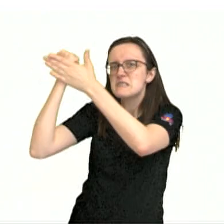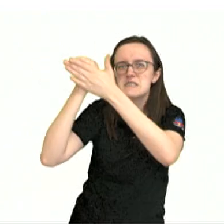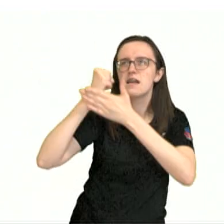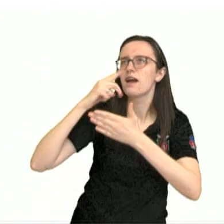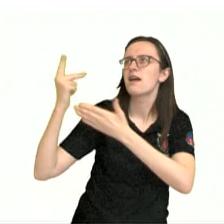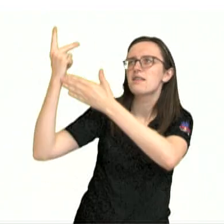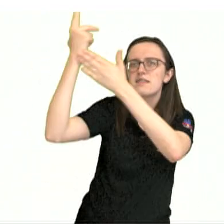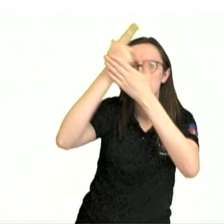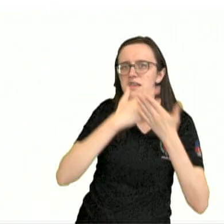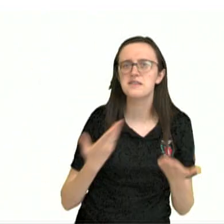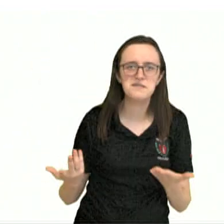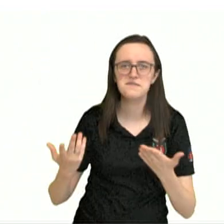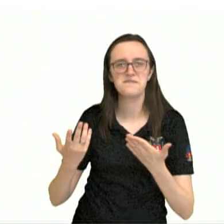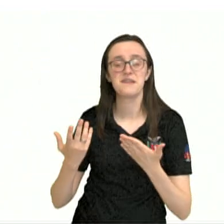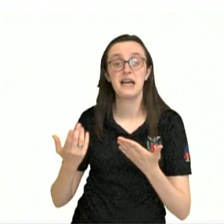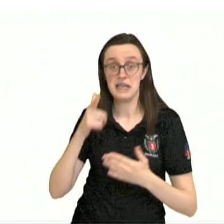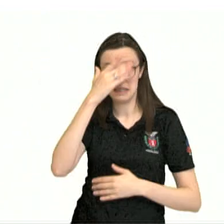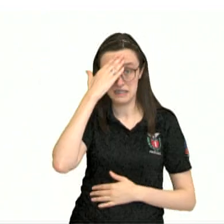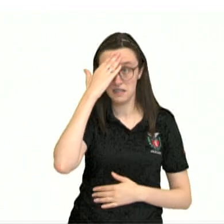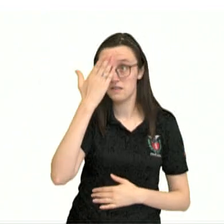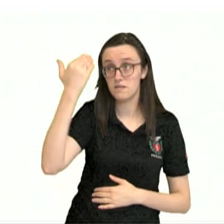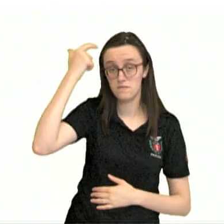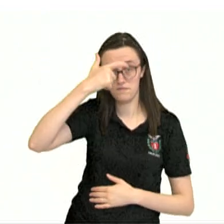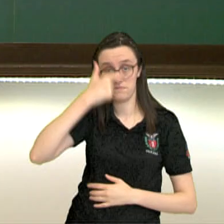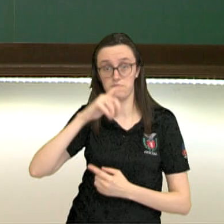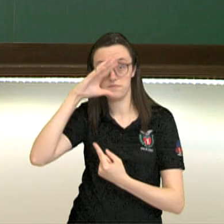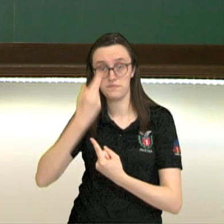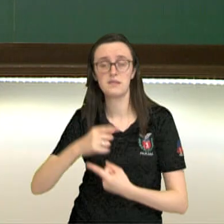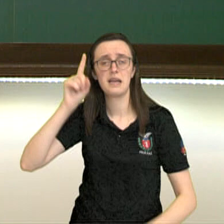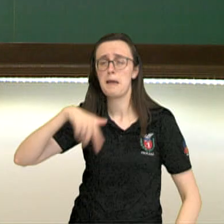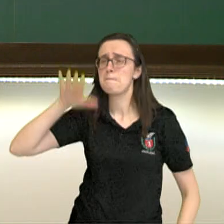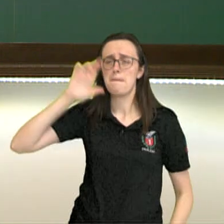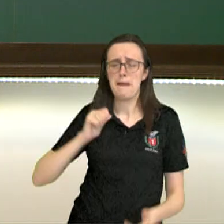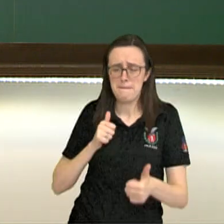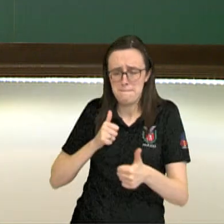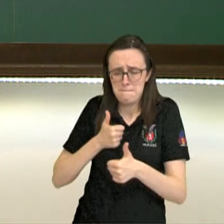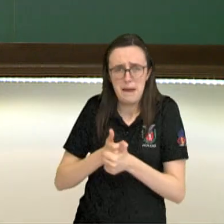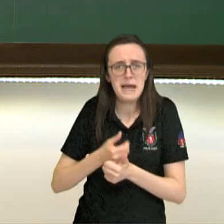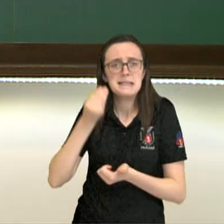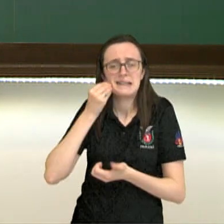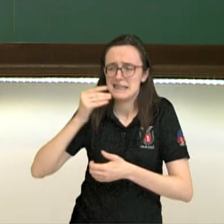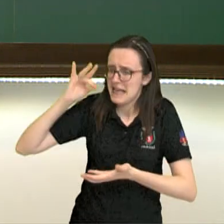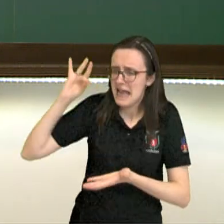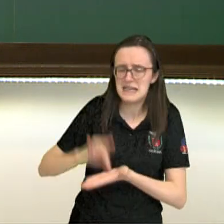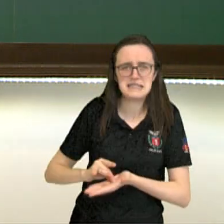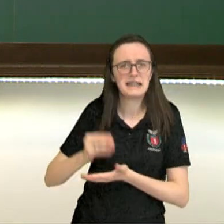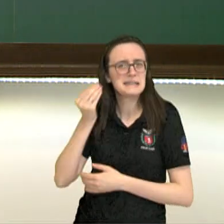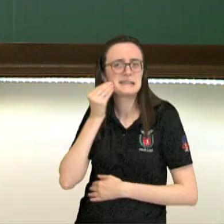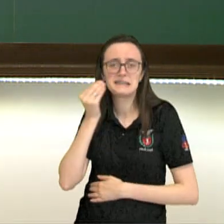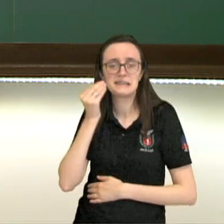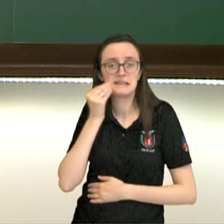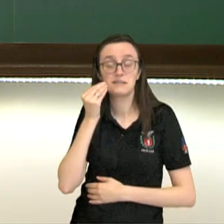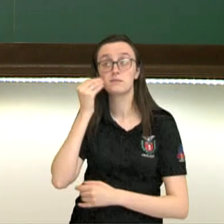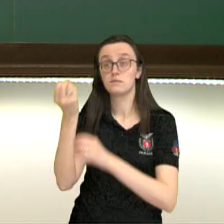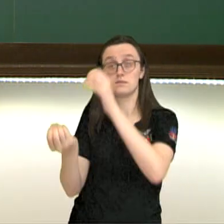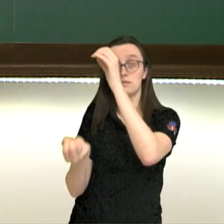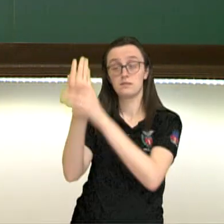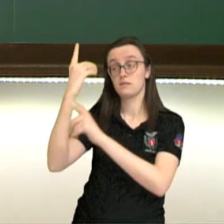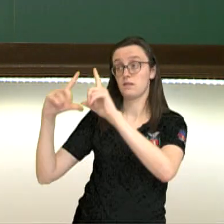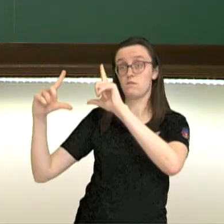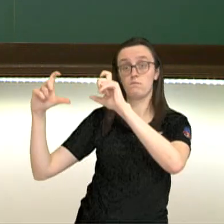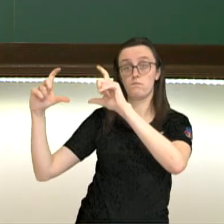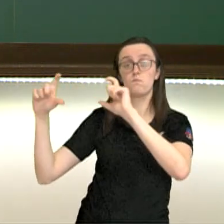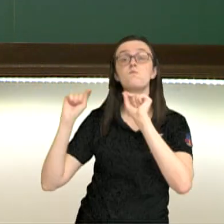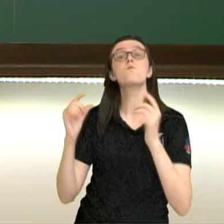em retratar o mais próximo do real à realidade existente. Com o surgimento da